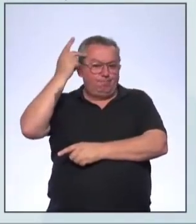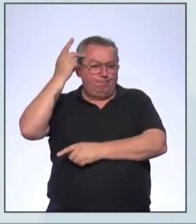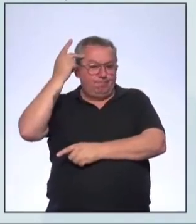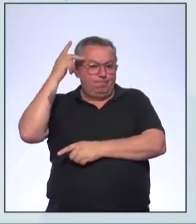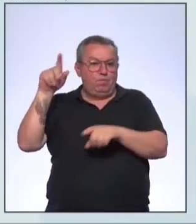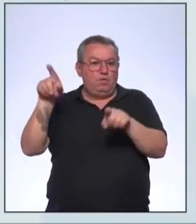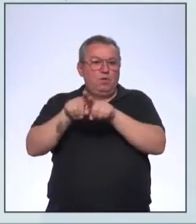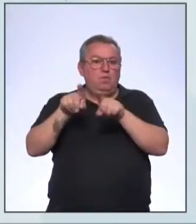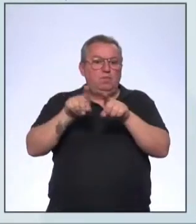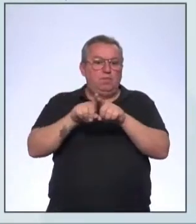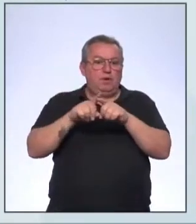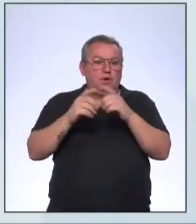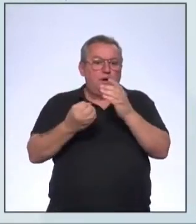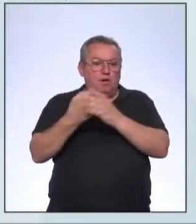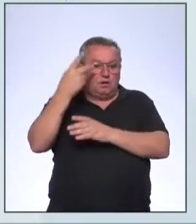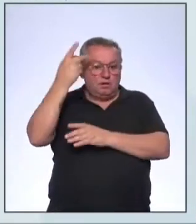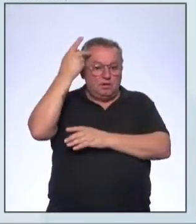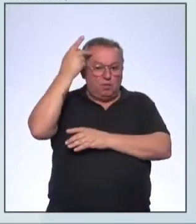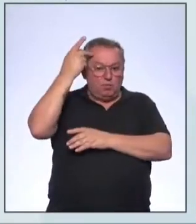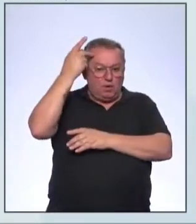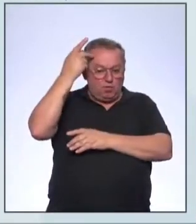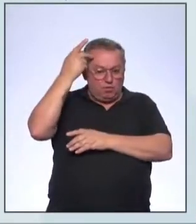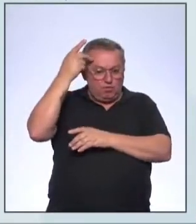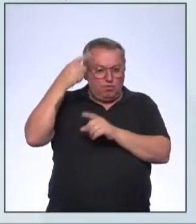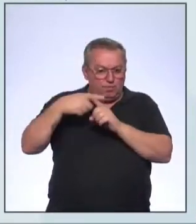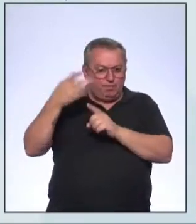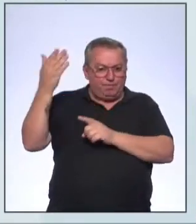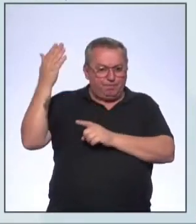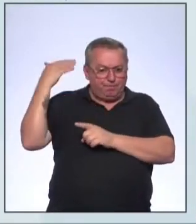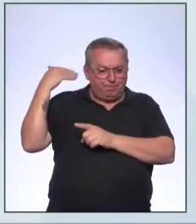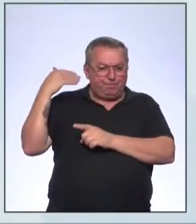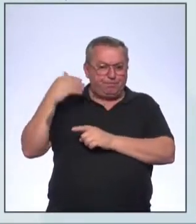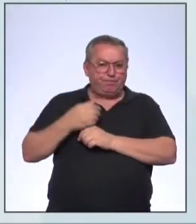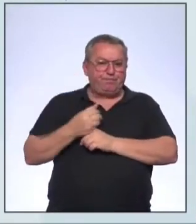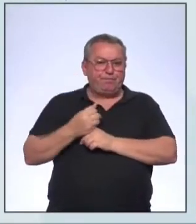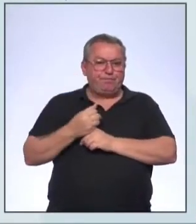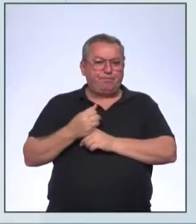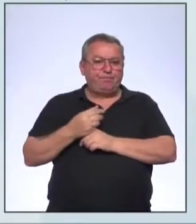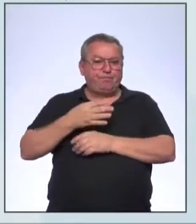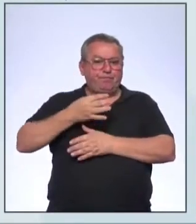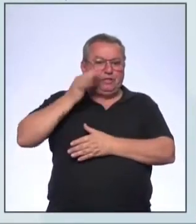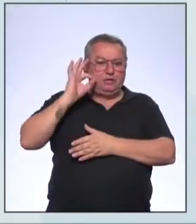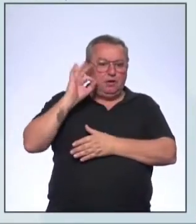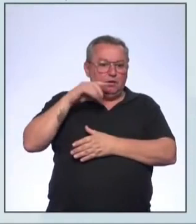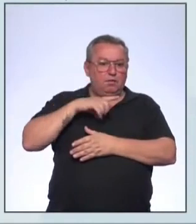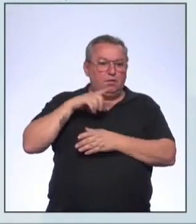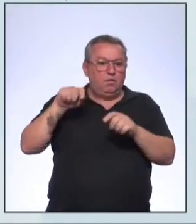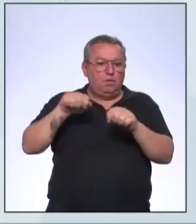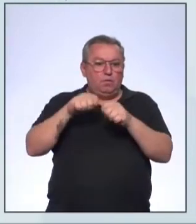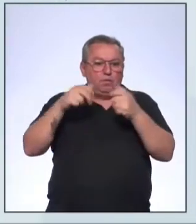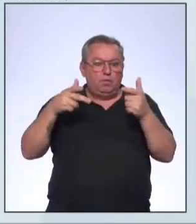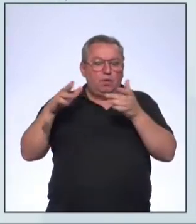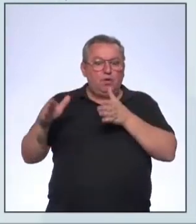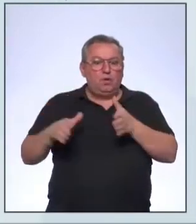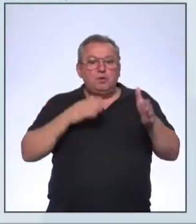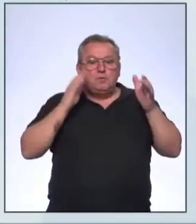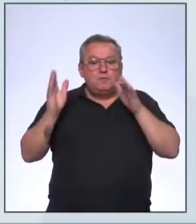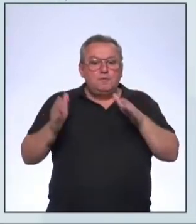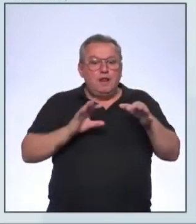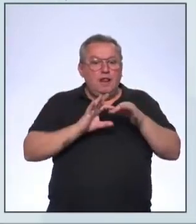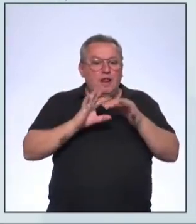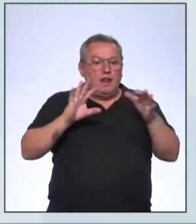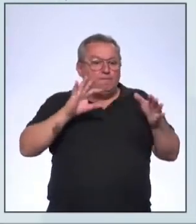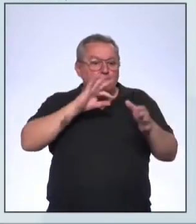Foi também na província de São Paulo, né, porque a província de São Paulo começa a se destacar, que o café passou a ser produzido por trabalhadores